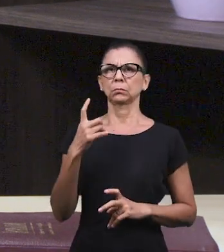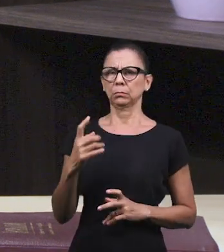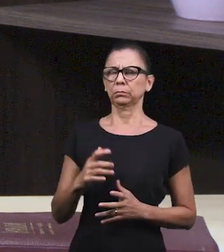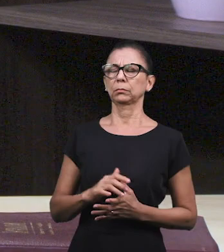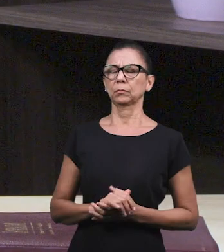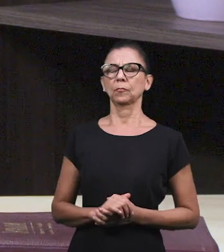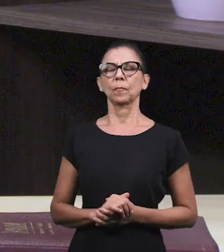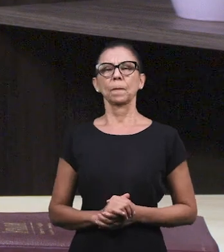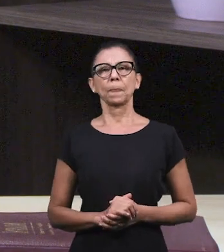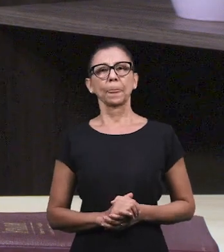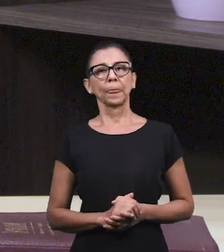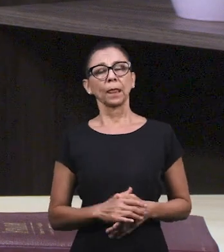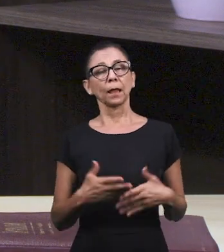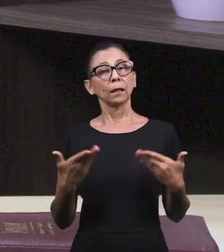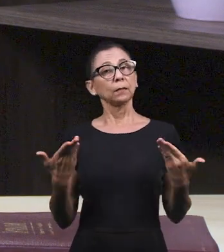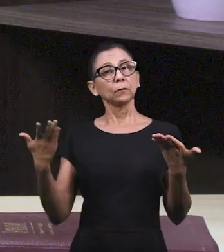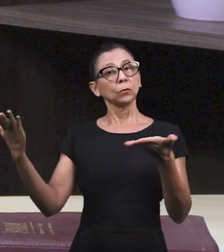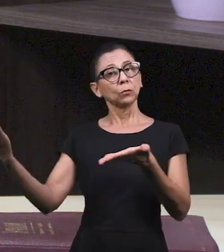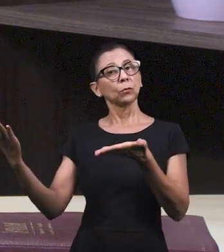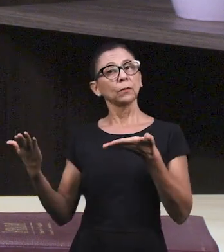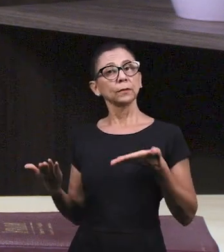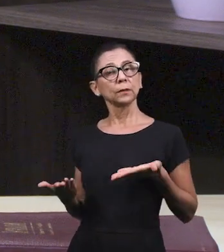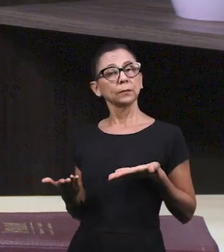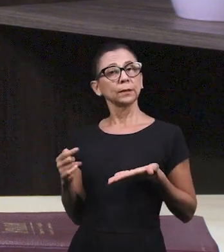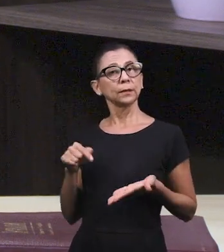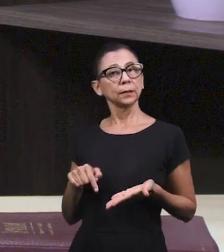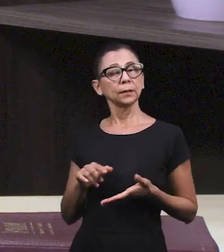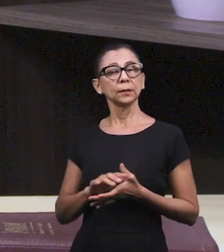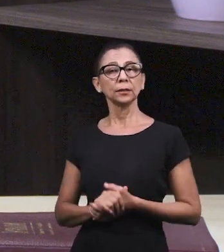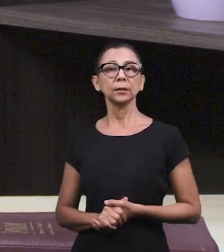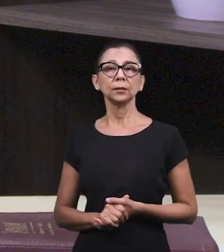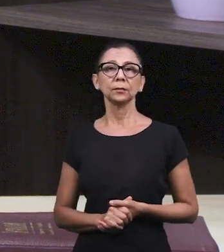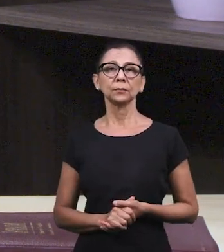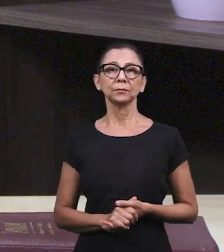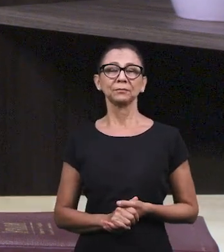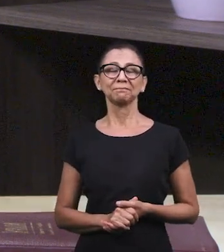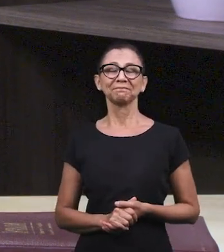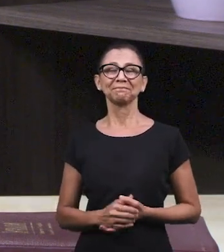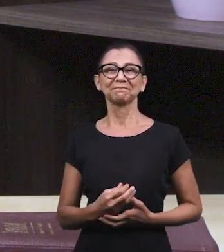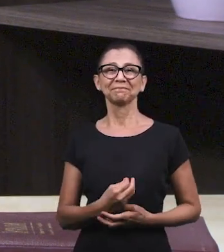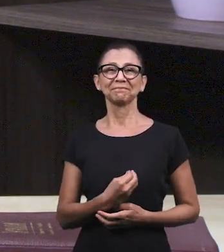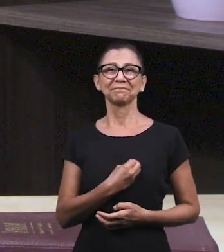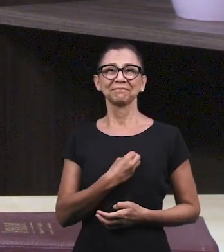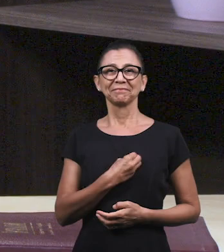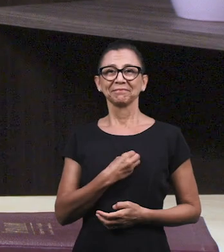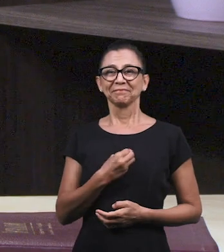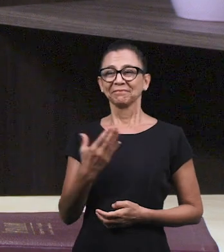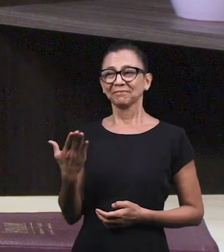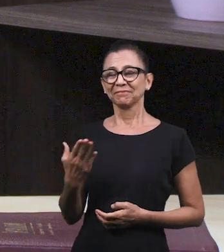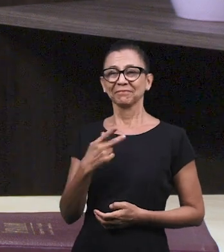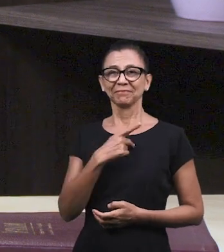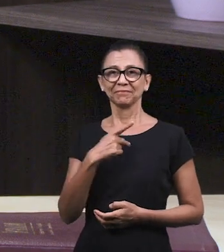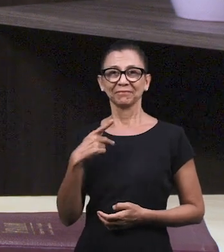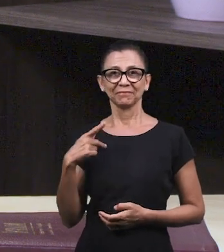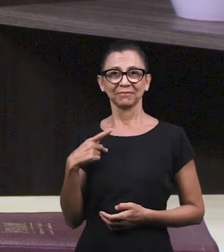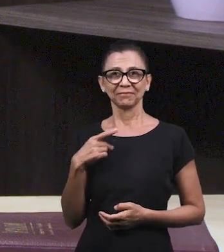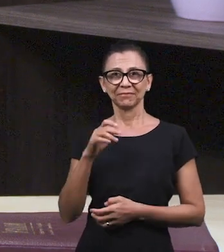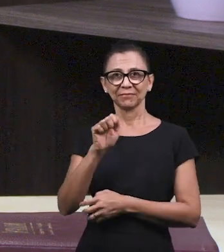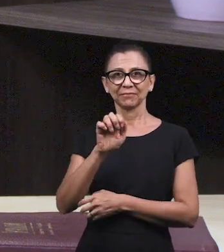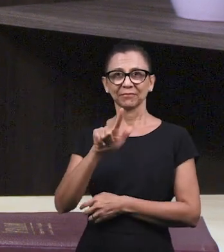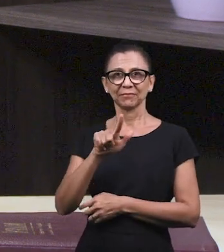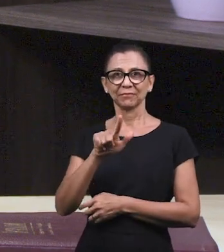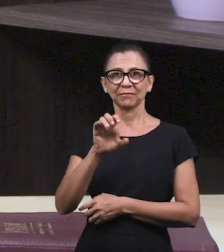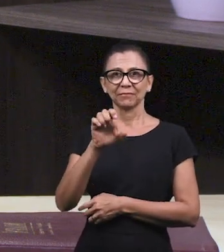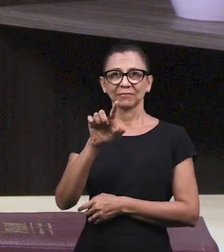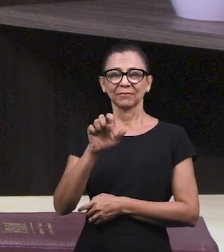para nós. E para tratar desse tema, mais uma vez, estamos aqui presentes, contando com a presença do nosso pastor convidado,